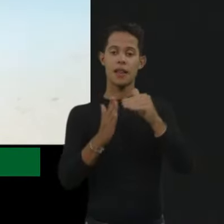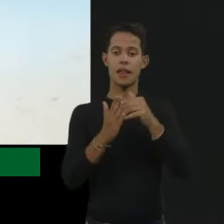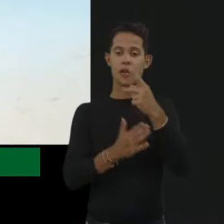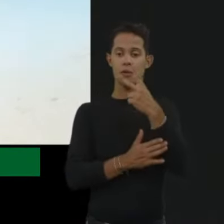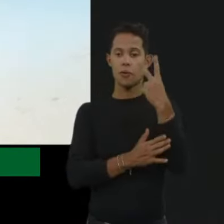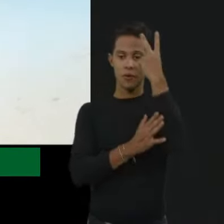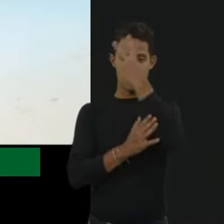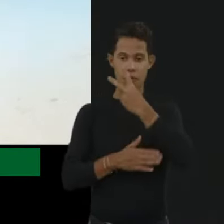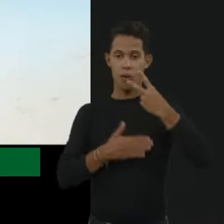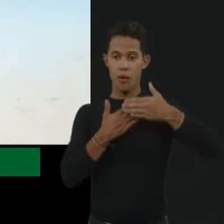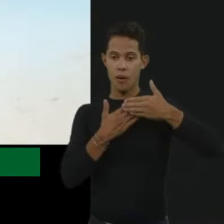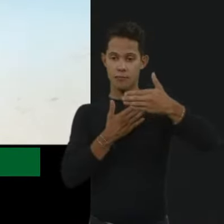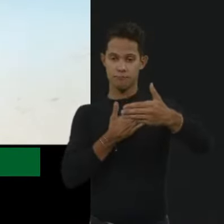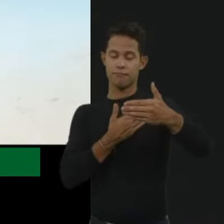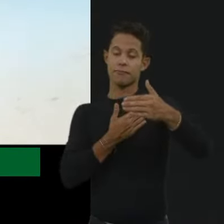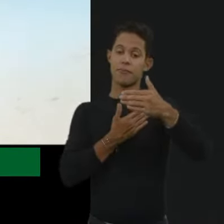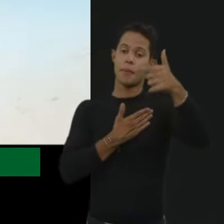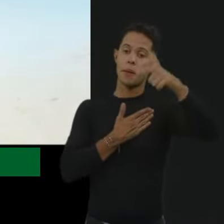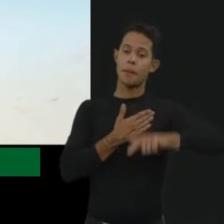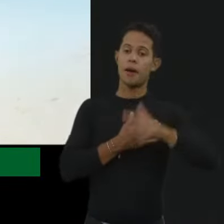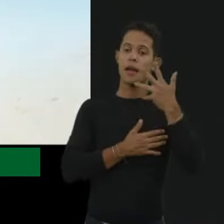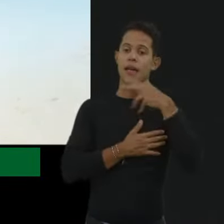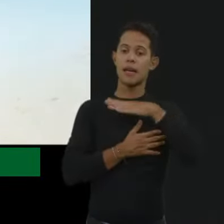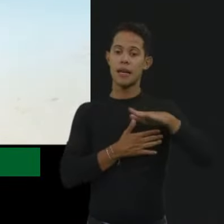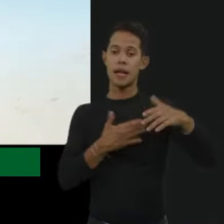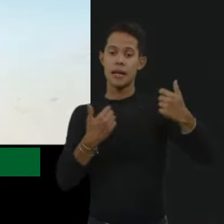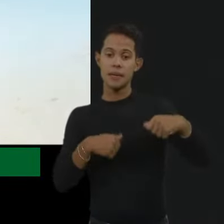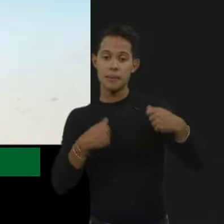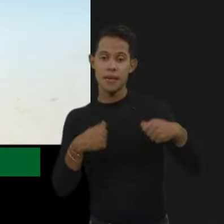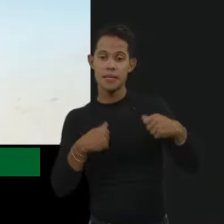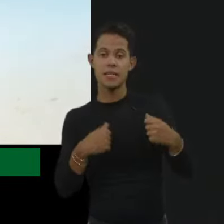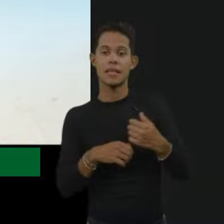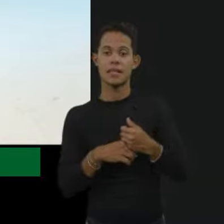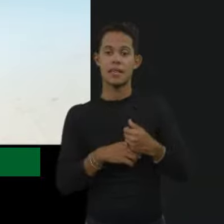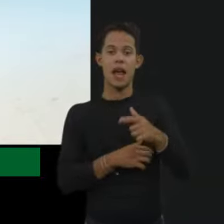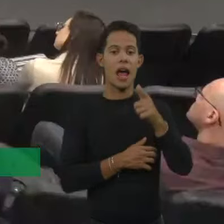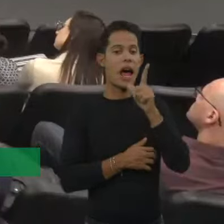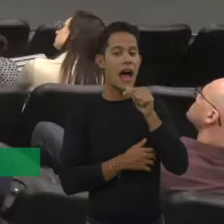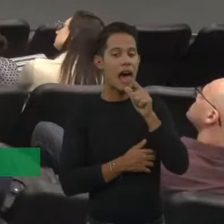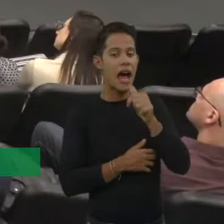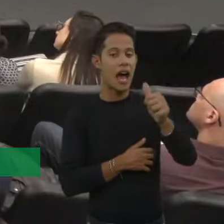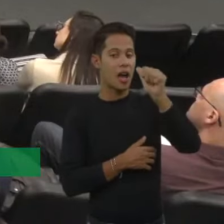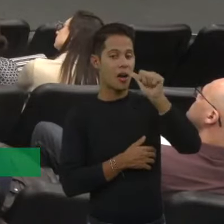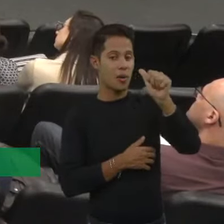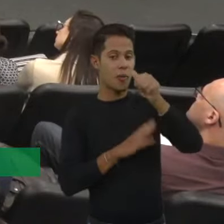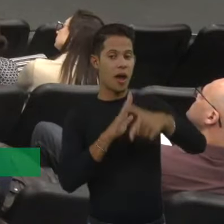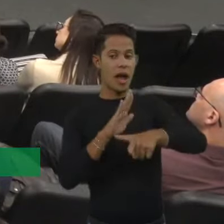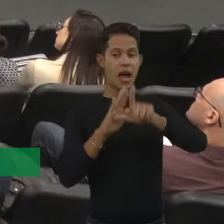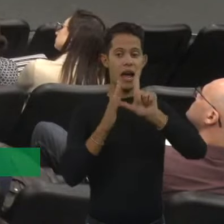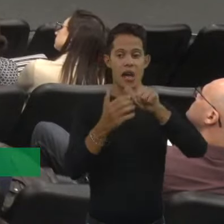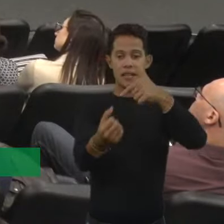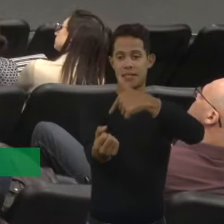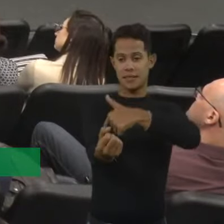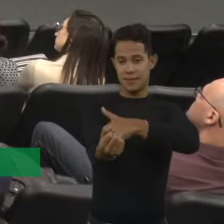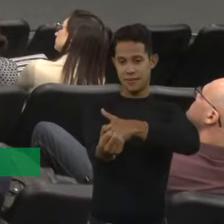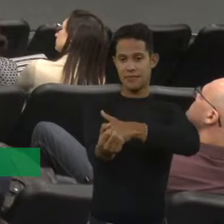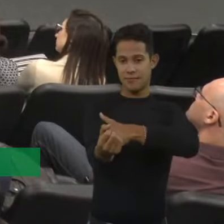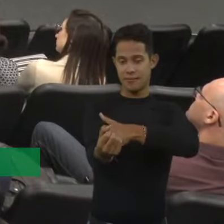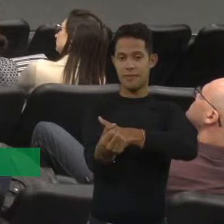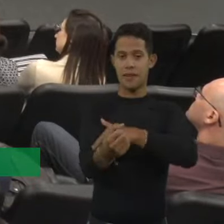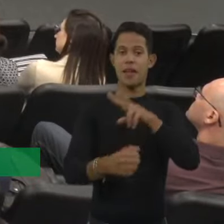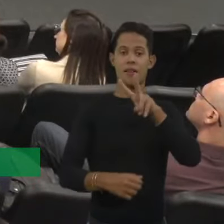precisa estar bem hidratada antes da injeção, porque como ele é um peptídeo natriurético, ele vai fazer com que essa criança